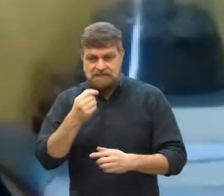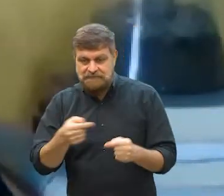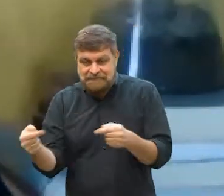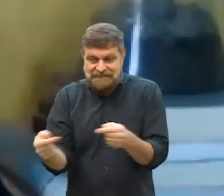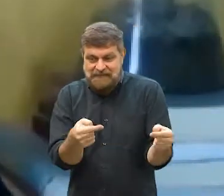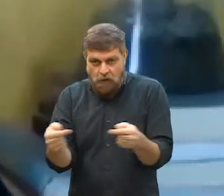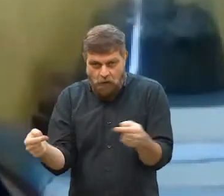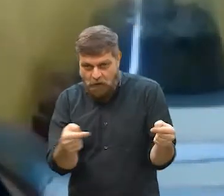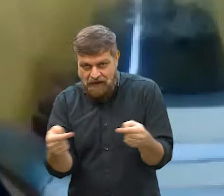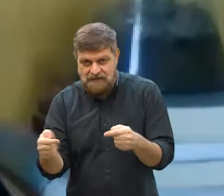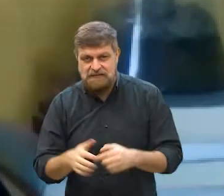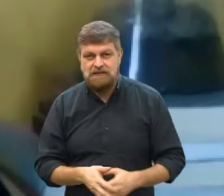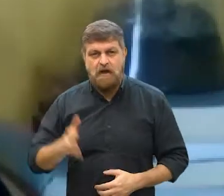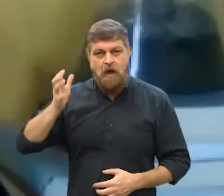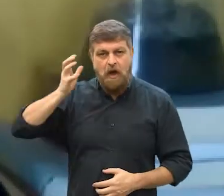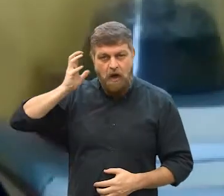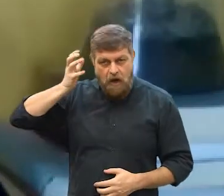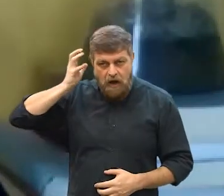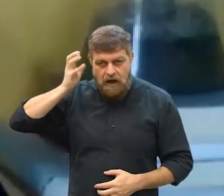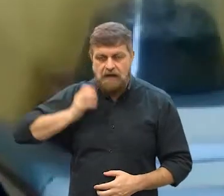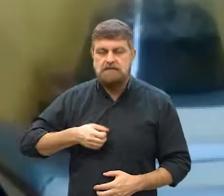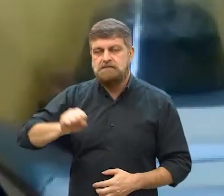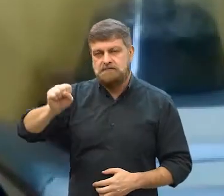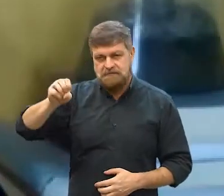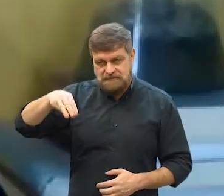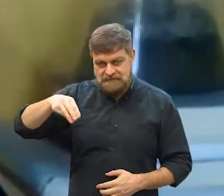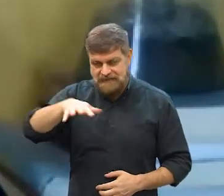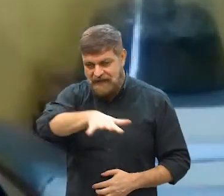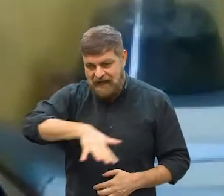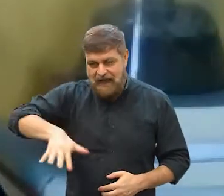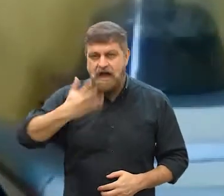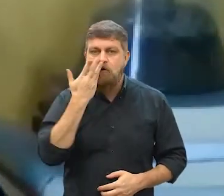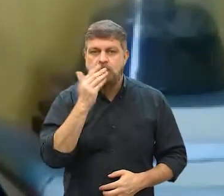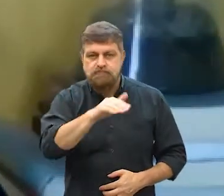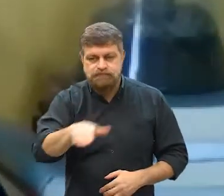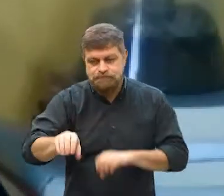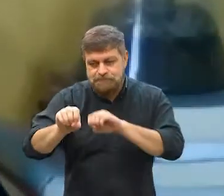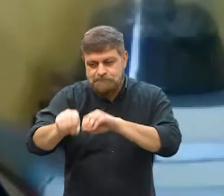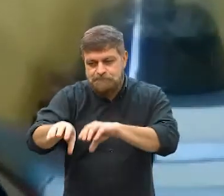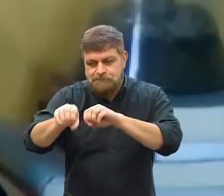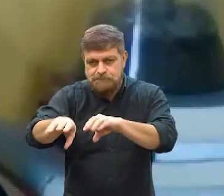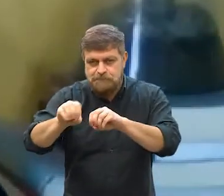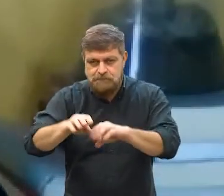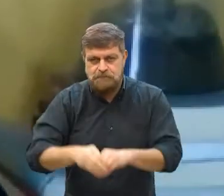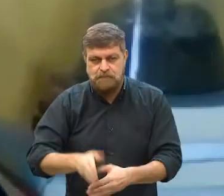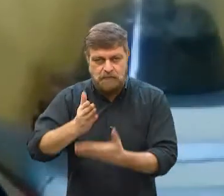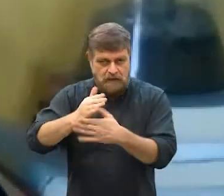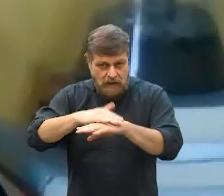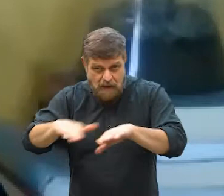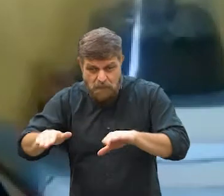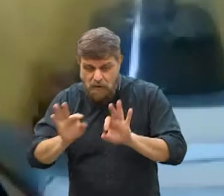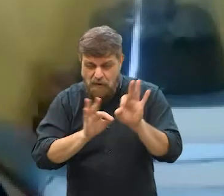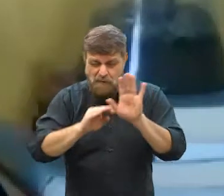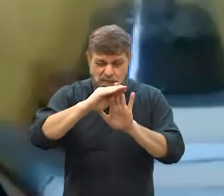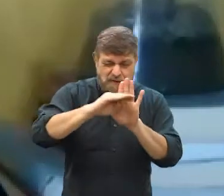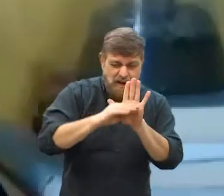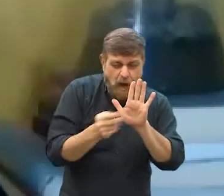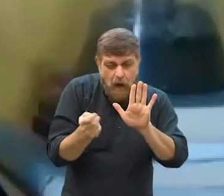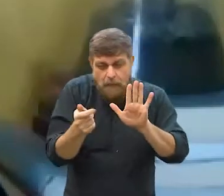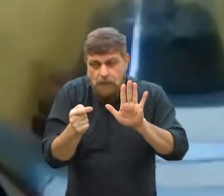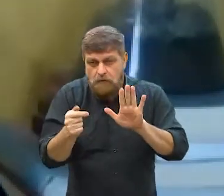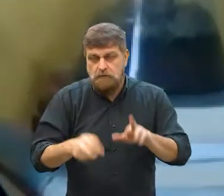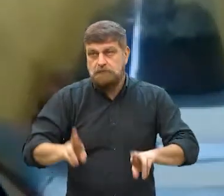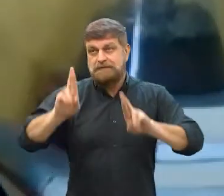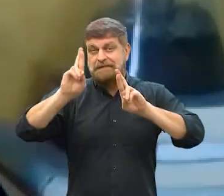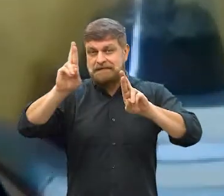concorrem com ele então ele deixou assim de lado por muito tempo a questão educativa sim né temos poucos para ver atos né